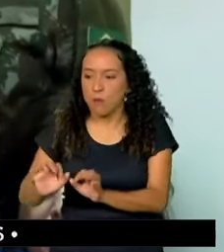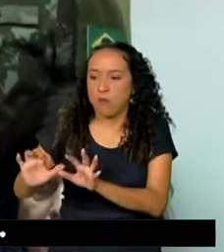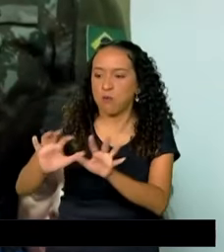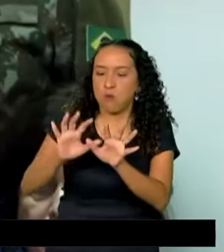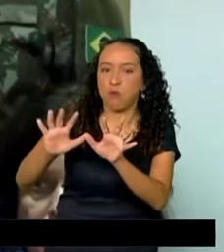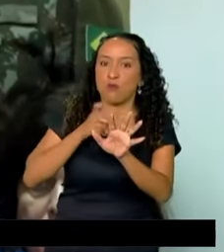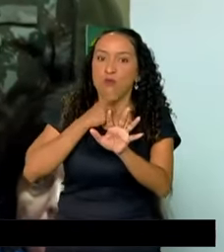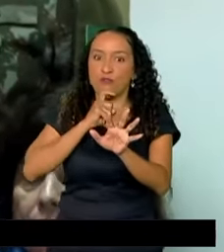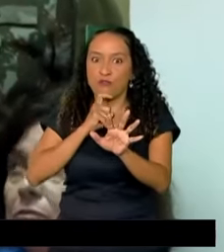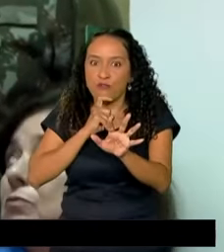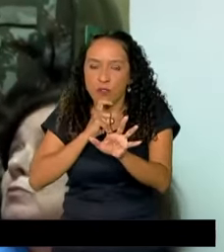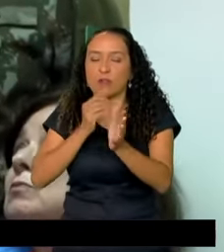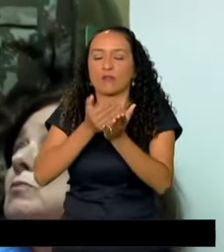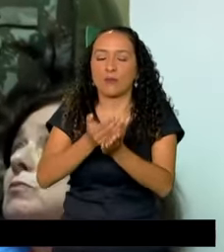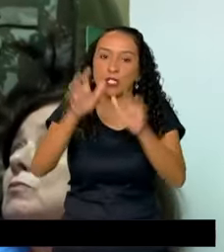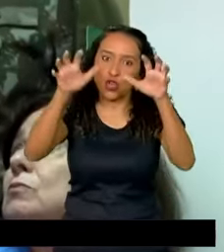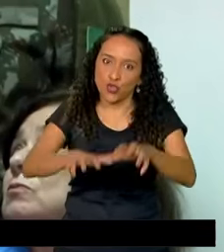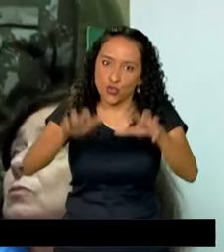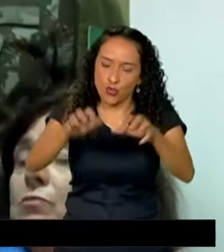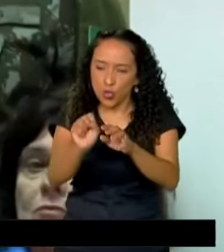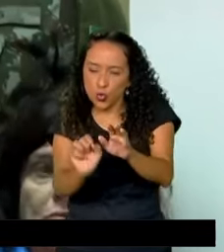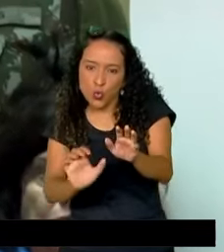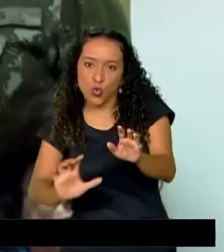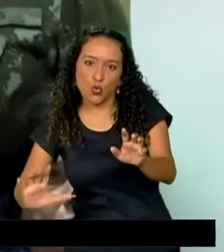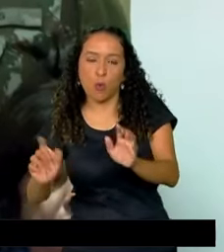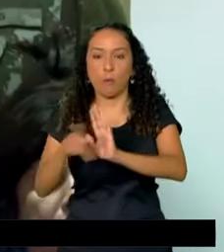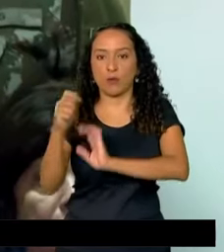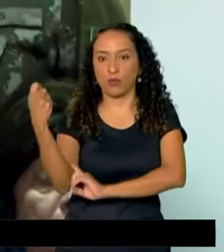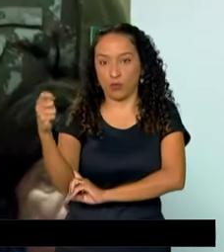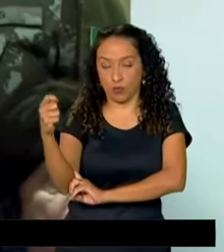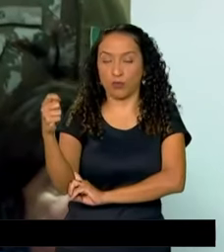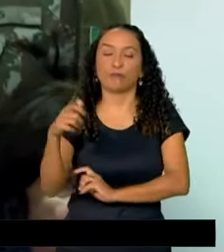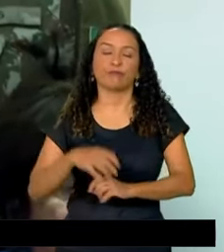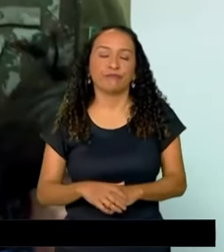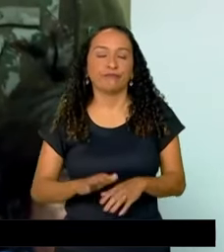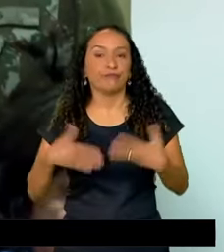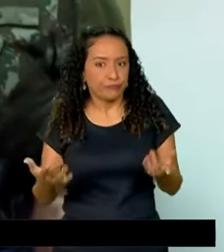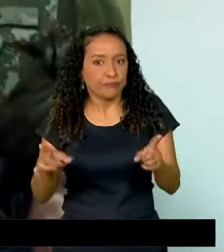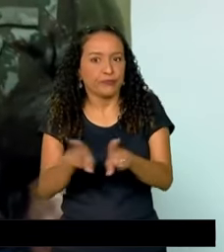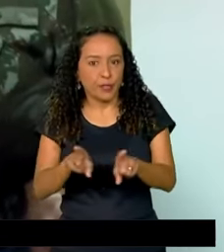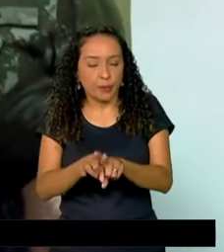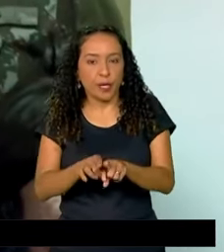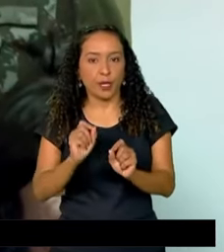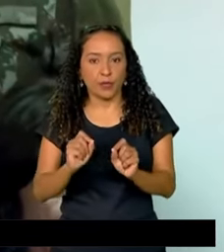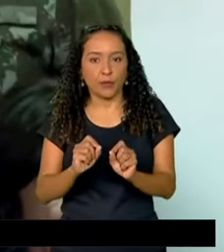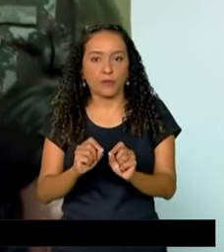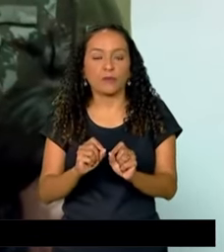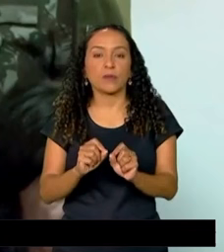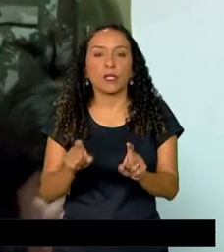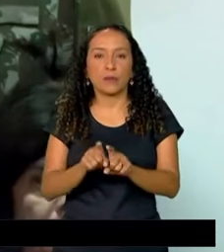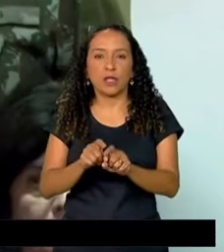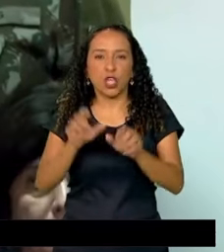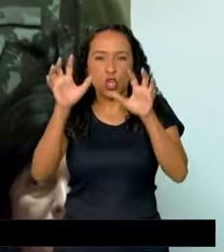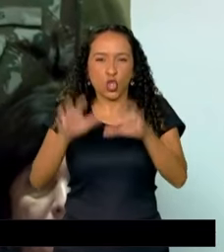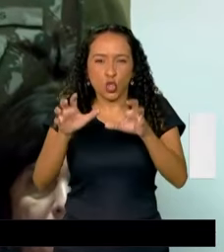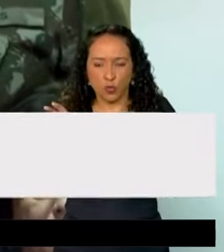desloca pelo oceano, então vai começar a chover no extremo sul do Rio Grande do Sul. Também é um grande acumulado